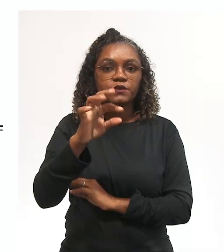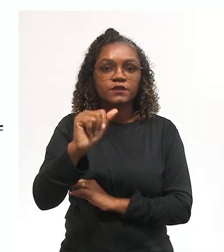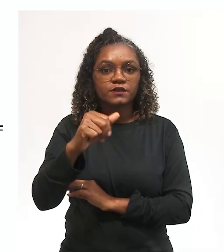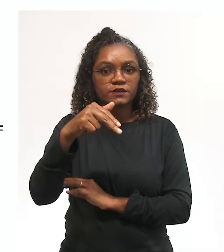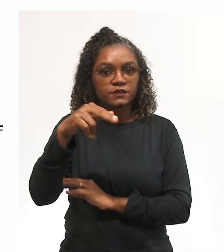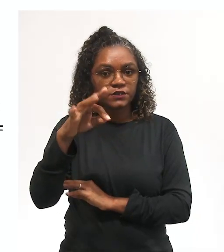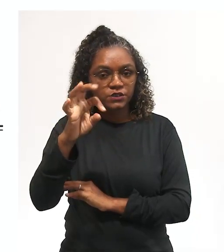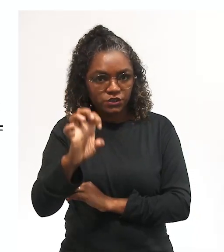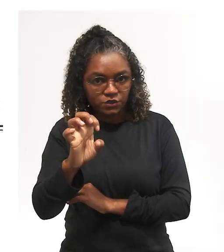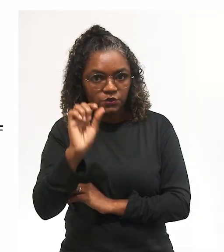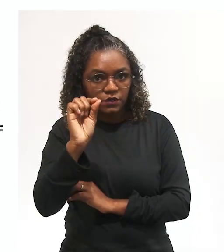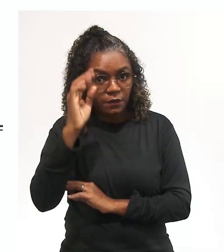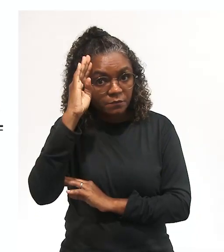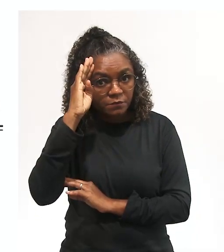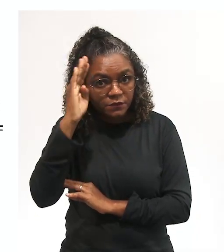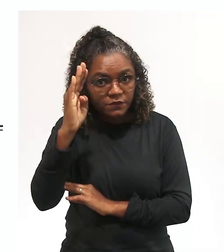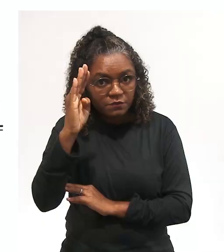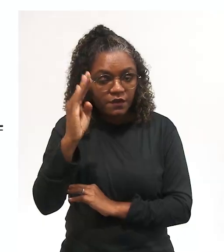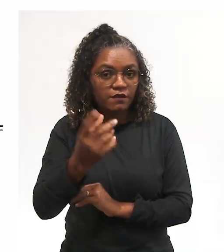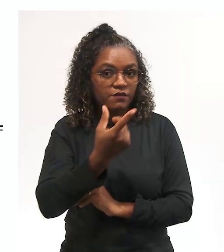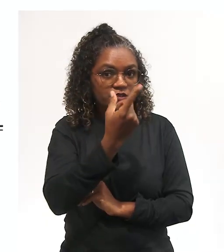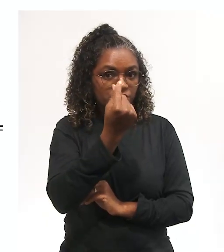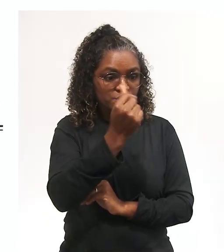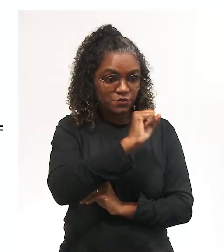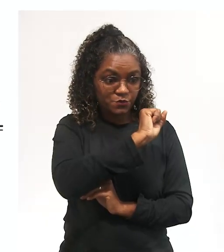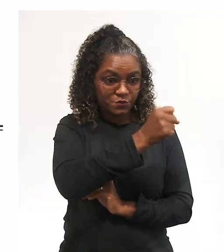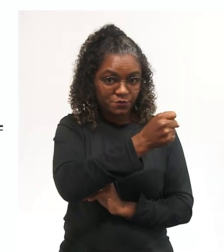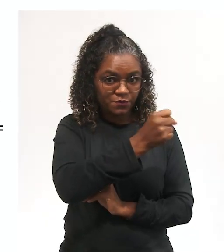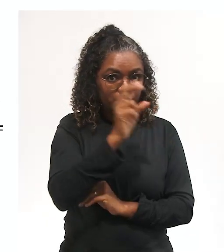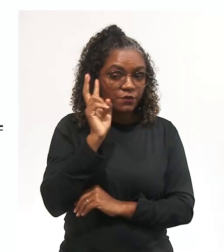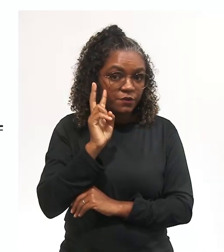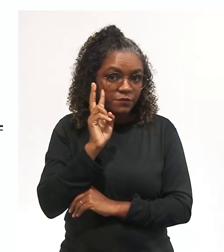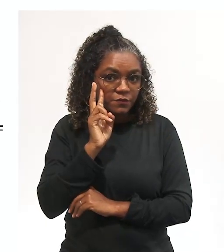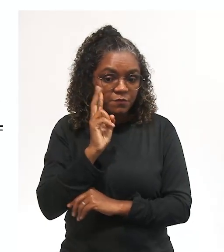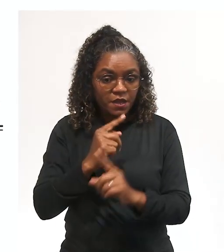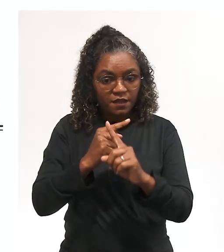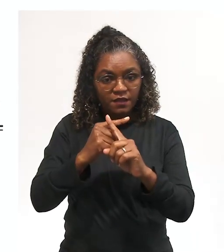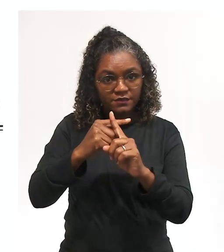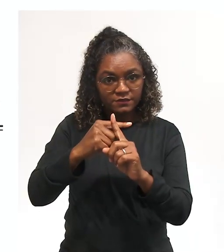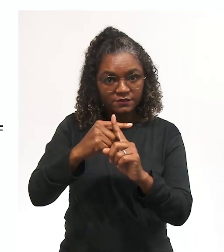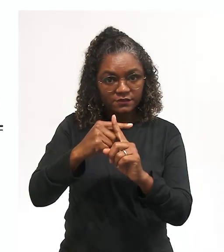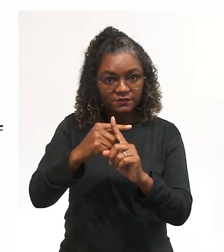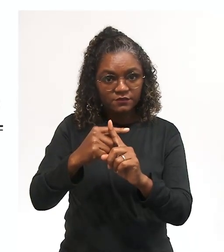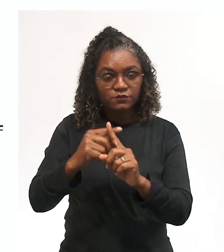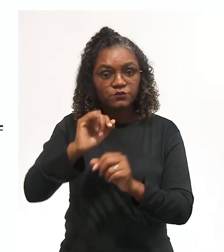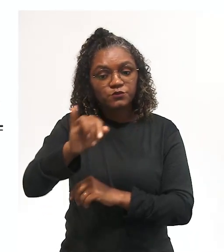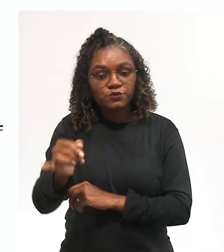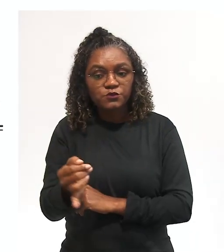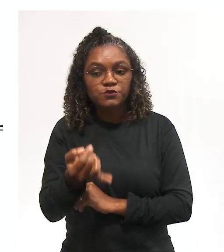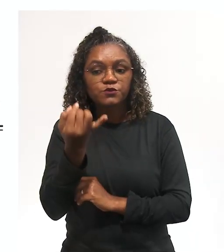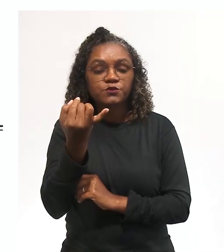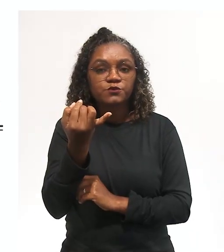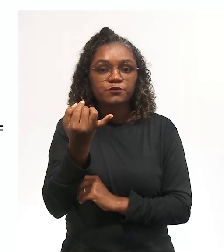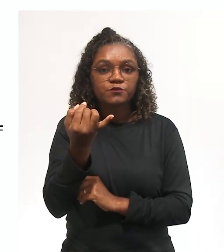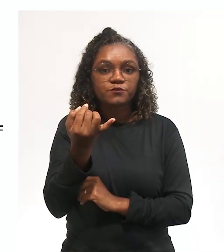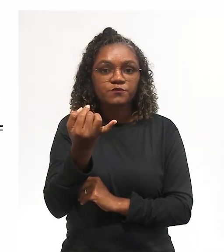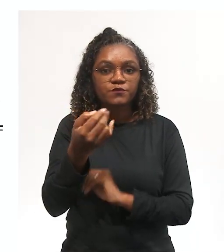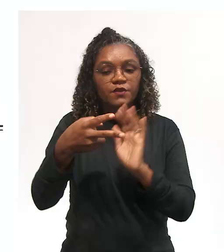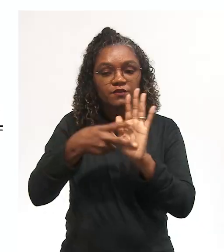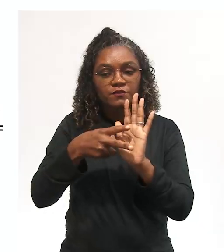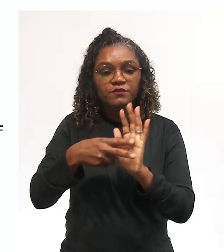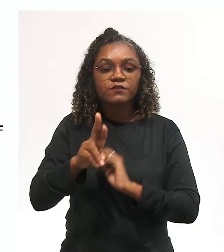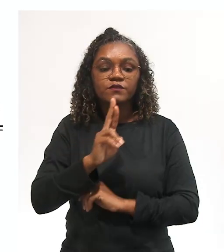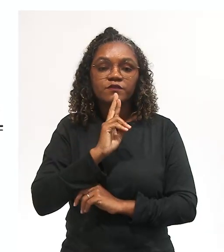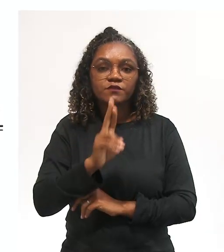principal aqui, que é o capital, que é 8.000, mais o juro. Feita essa soma, então nós teremos o montante